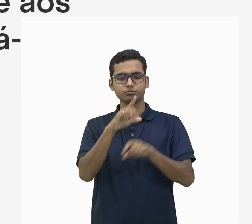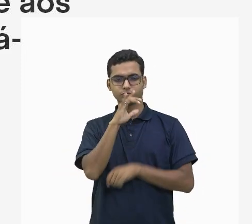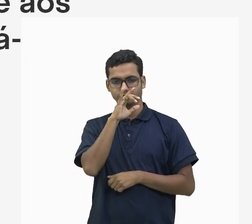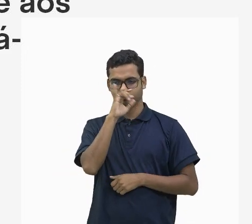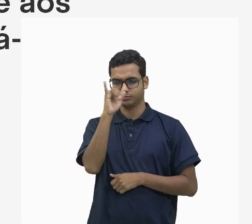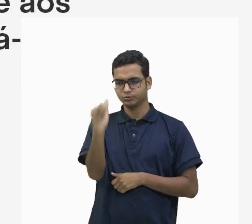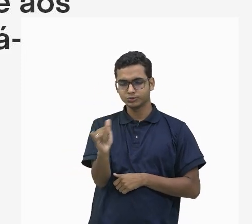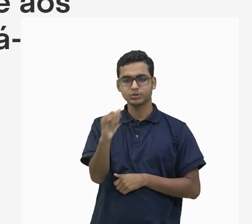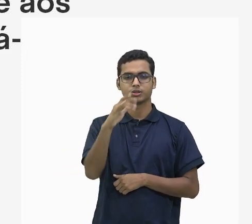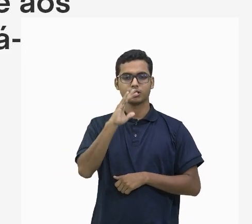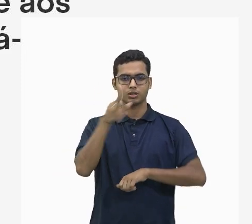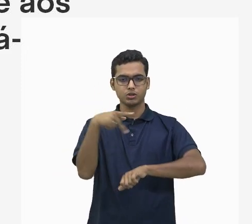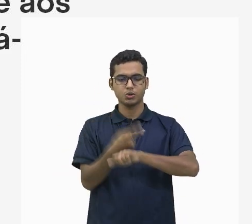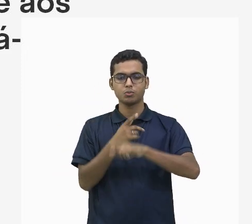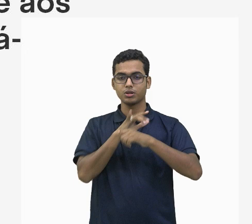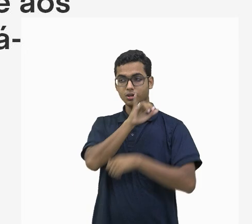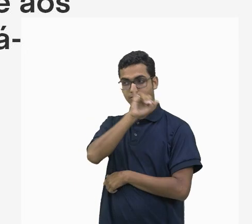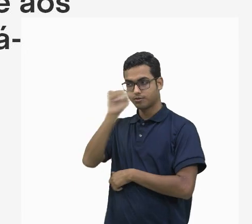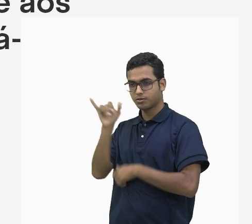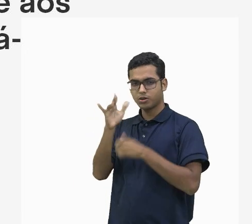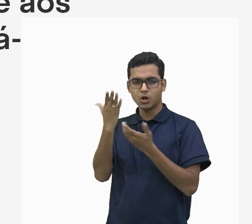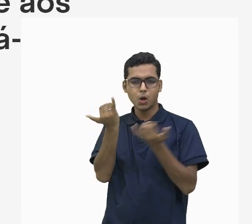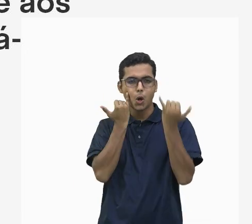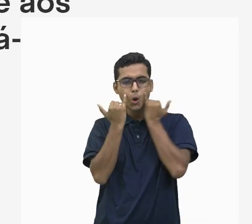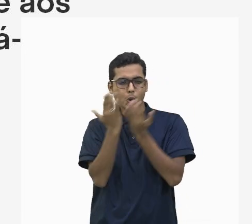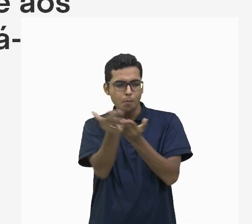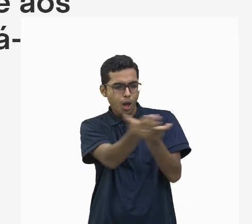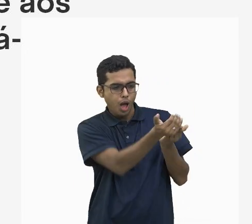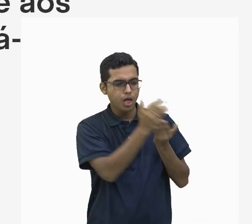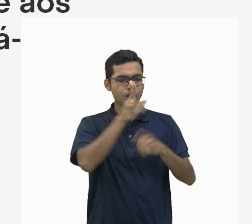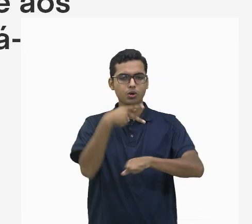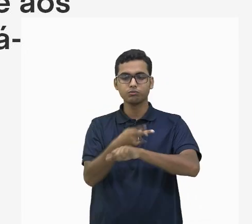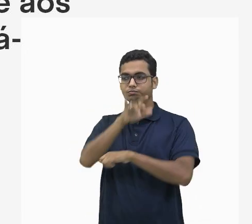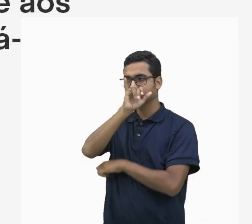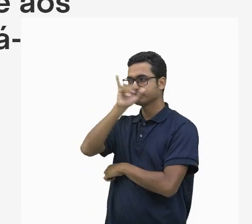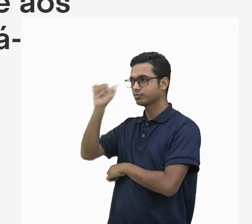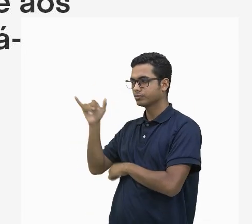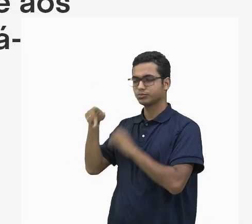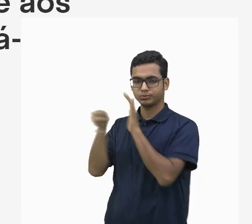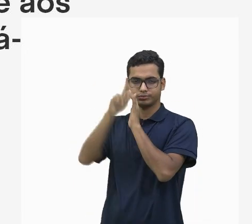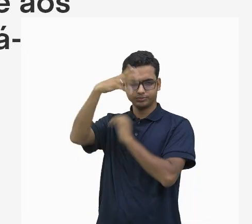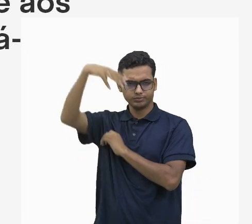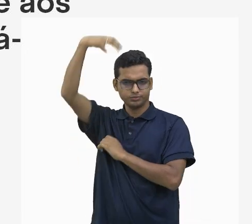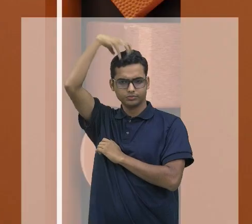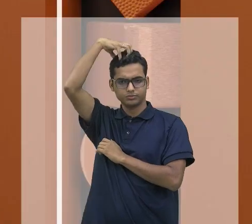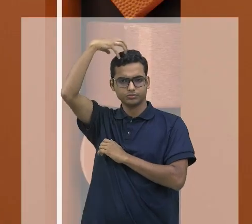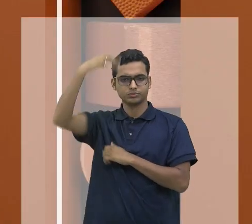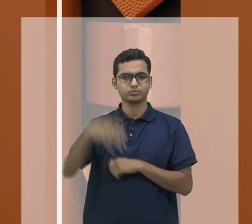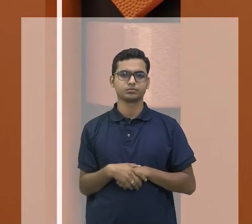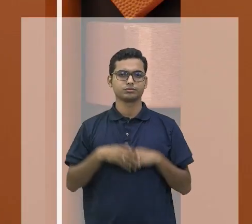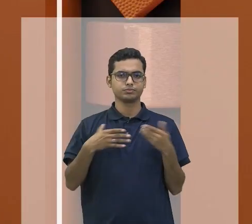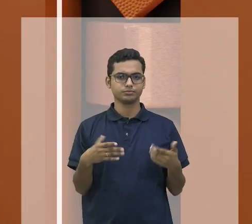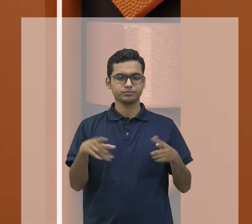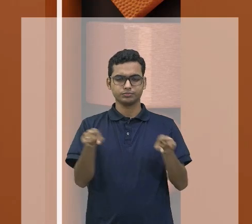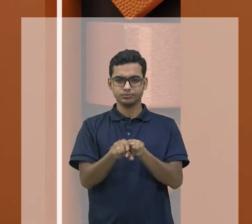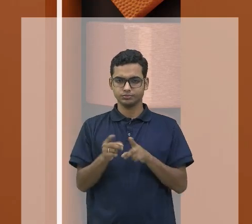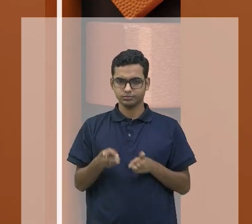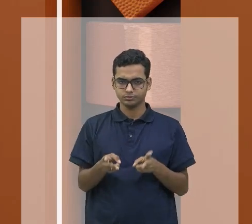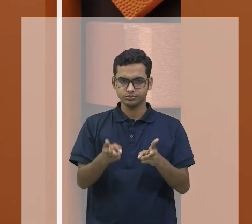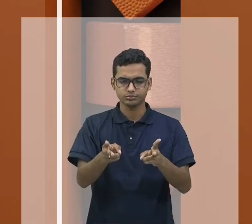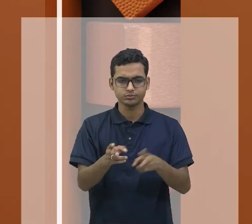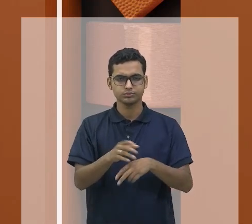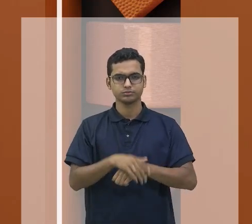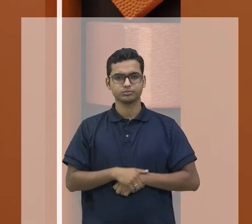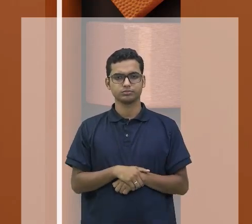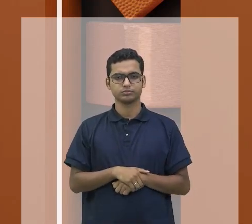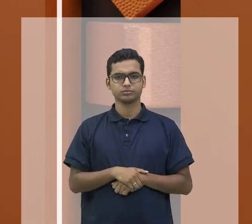a situação ao rei. Ou seja, eles eram pessoas ali, os missi-dominícios, que iriam falar tudo para o Carlos Magno, tá